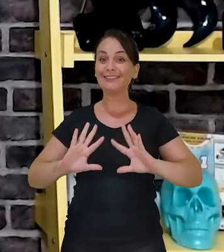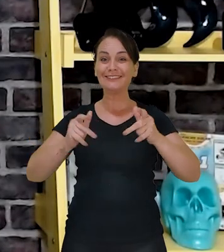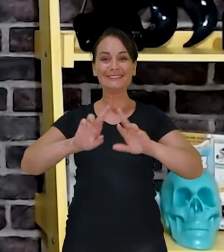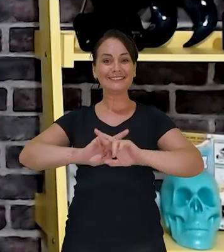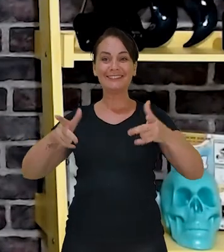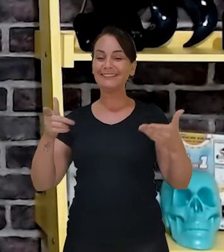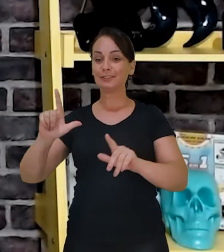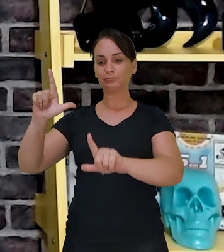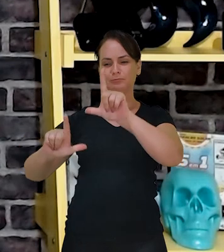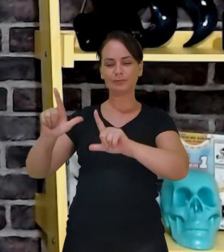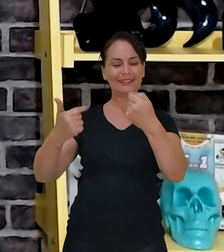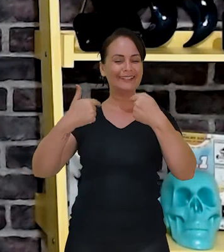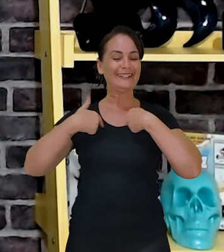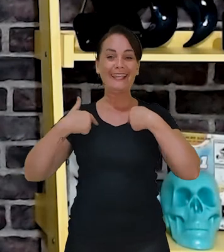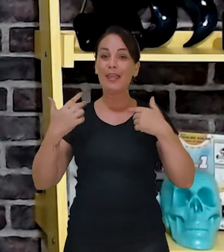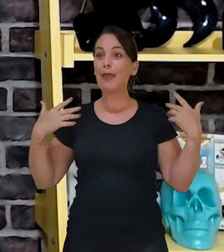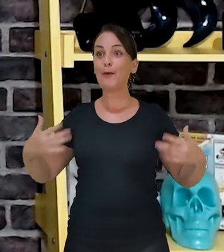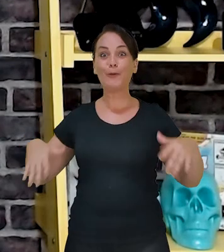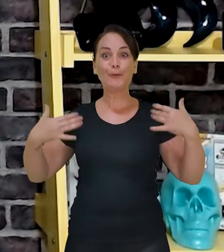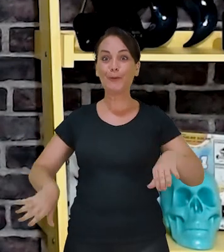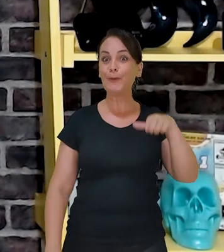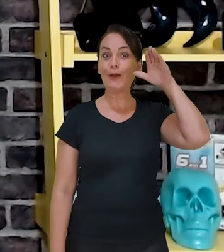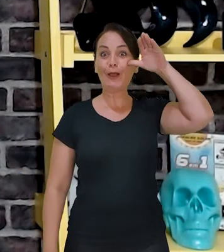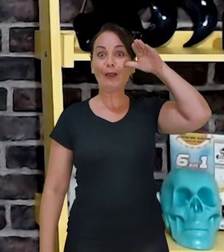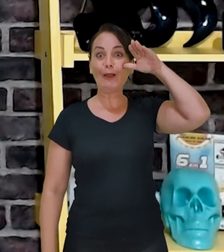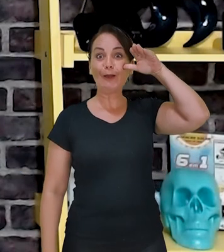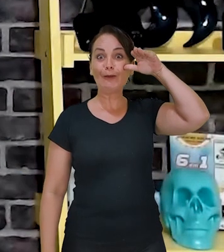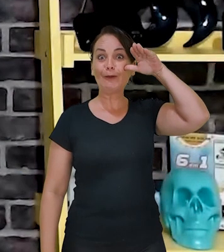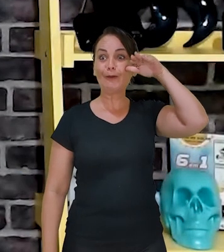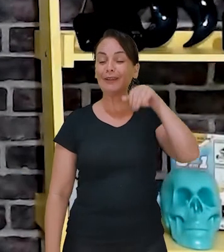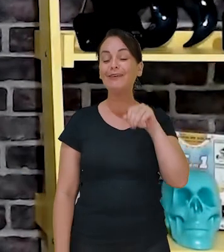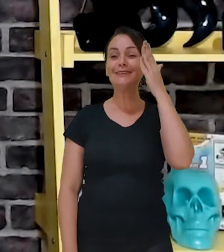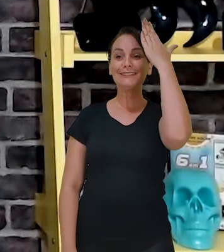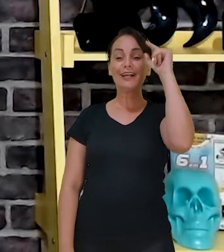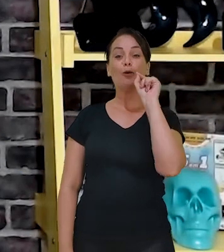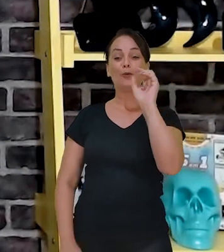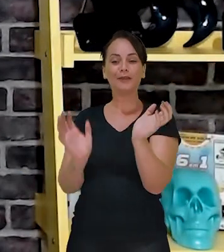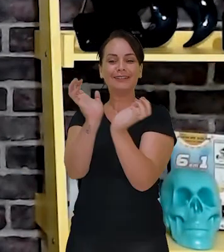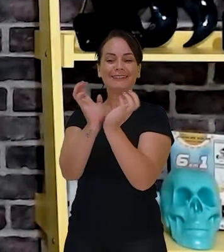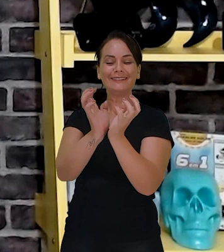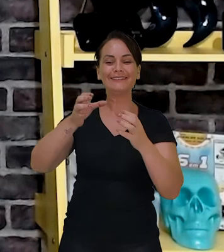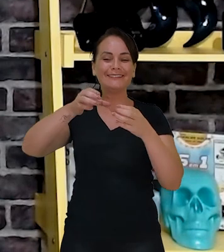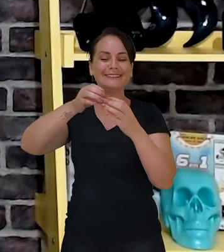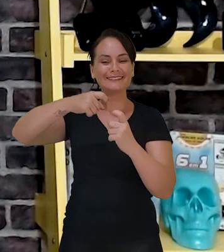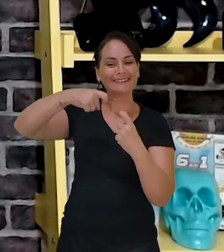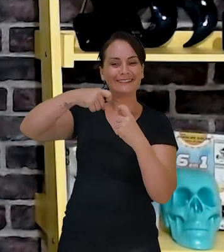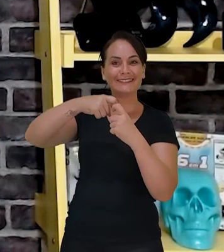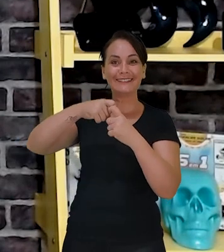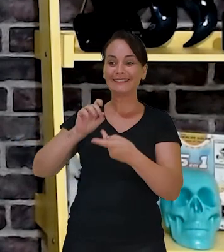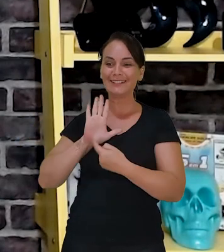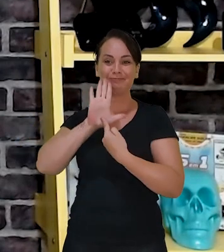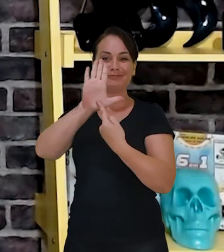de hoje, eu estou muito, mas muito curioso para saber o que, o Bola de Meia trouxe para a nossa